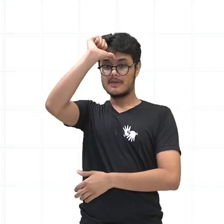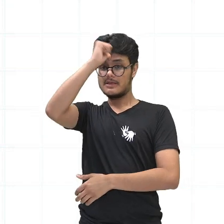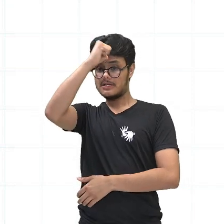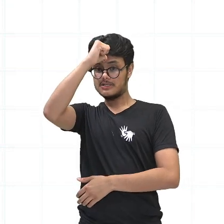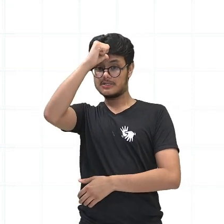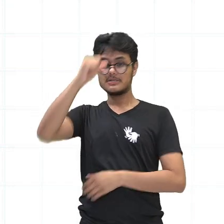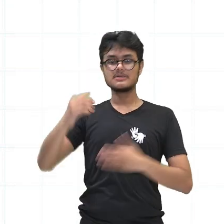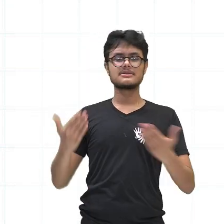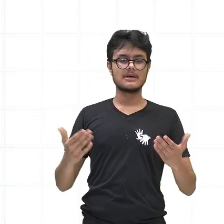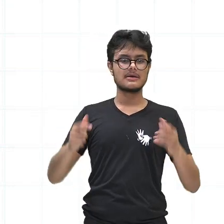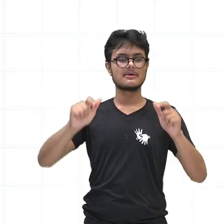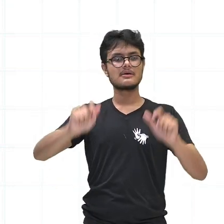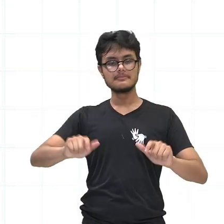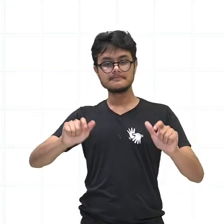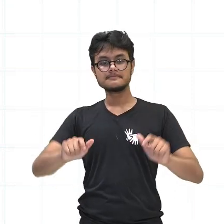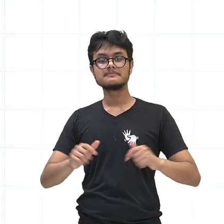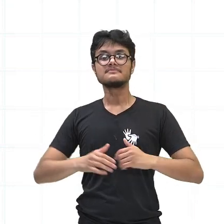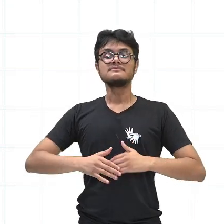estado da